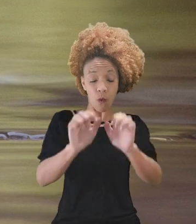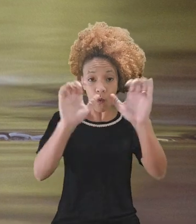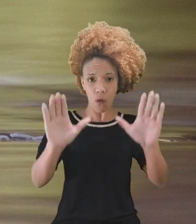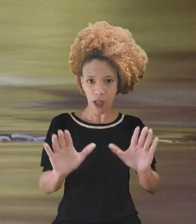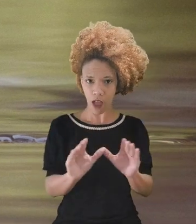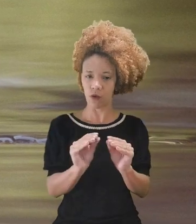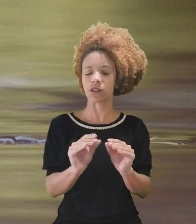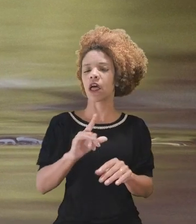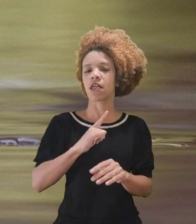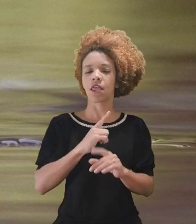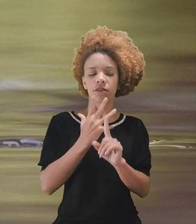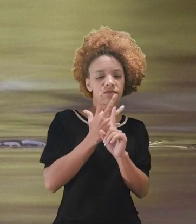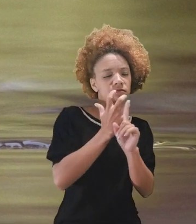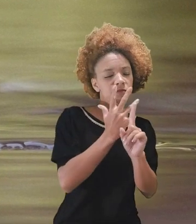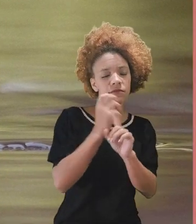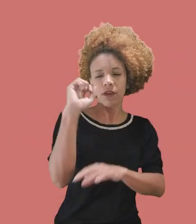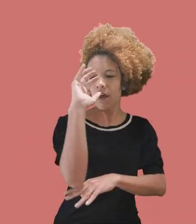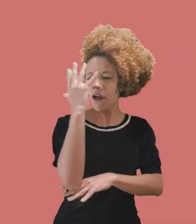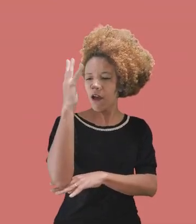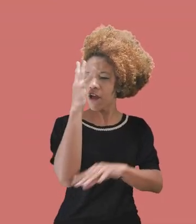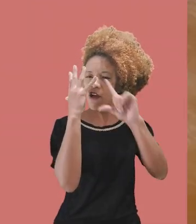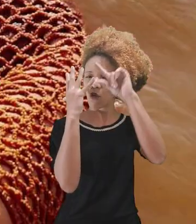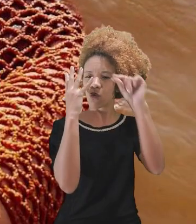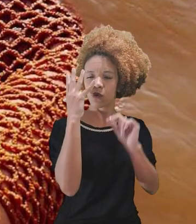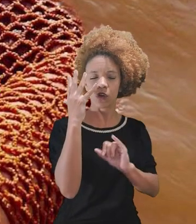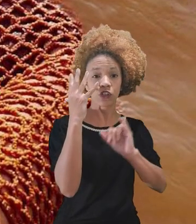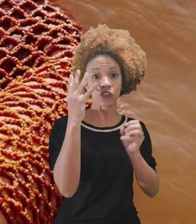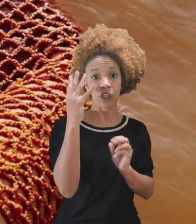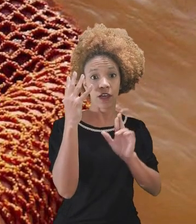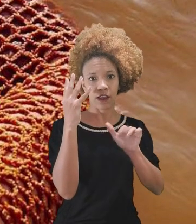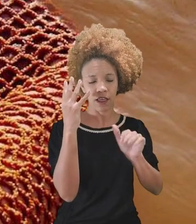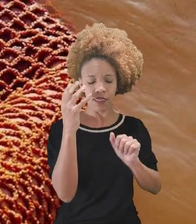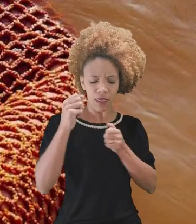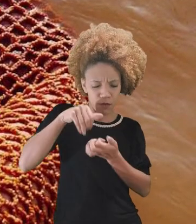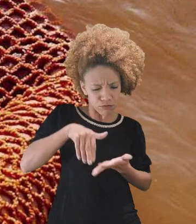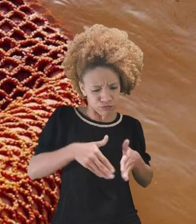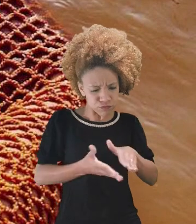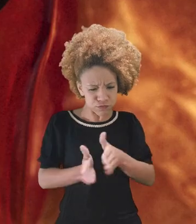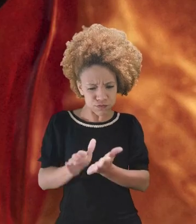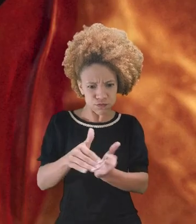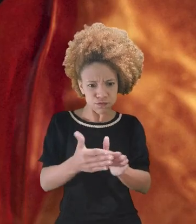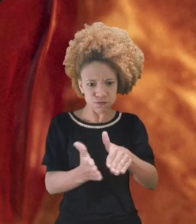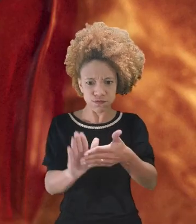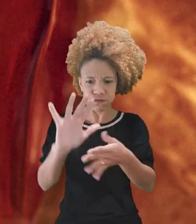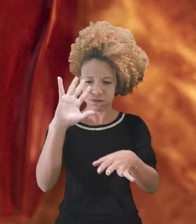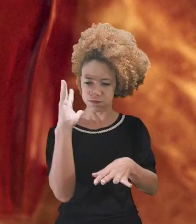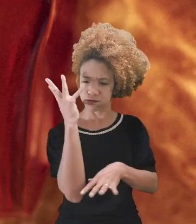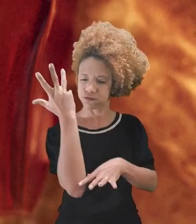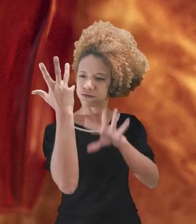possui a bioessência das flores da jarana, que serpenteiam por águas serenas e profundas e encontram